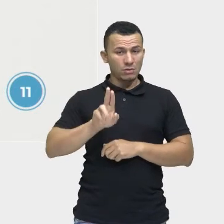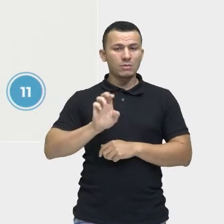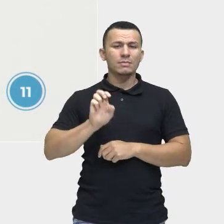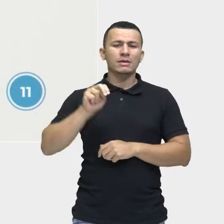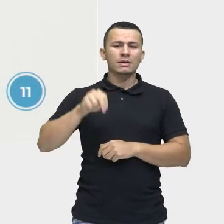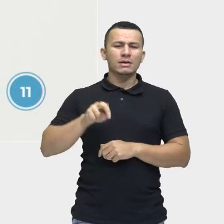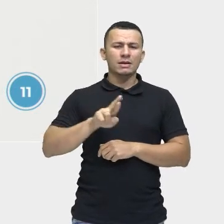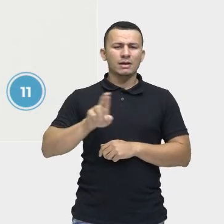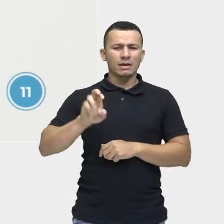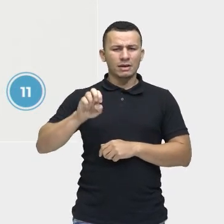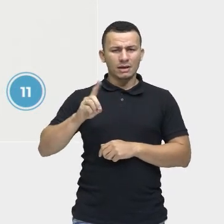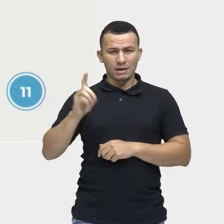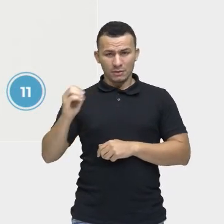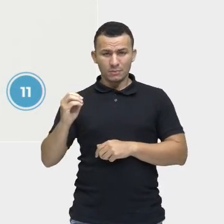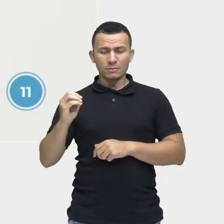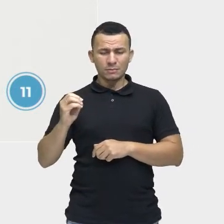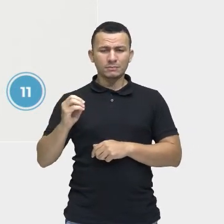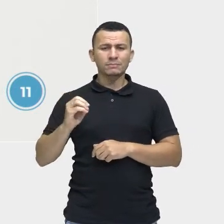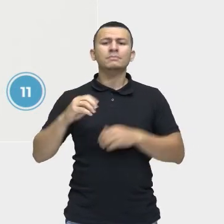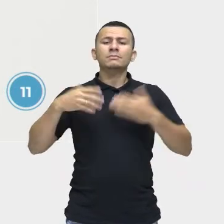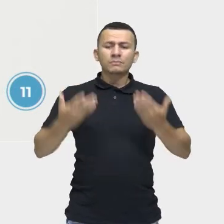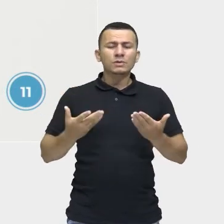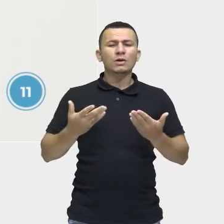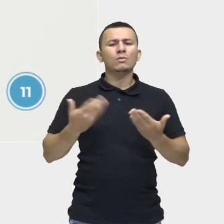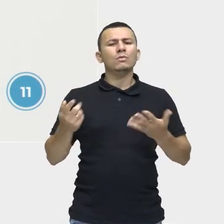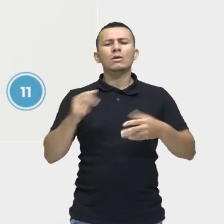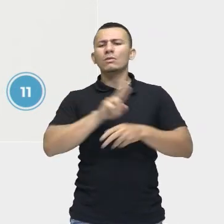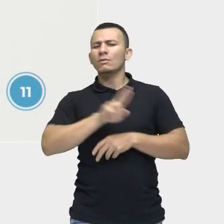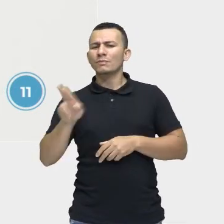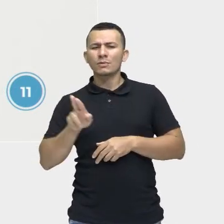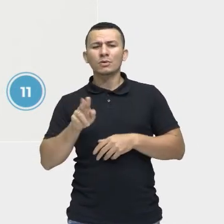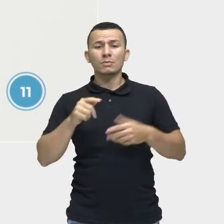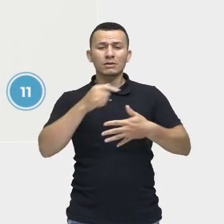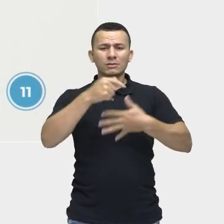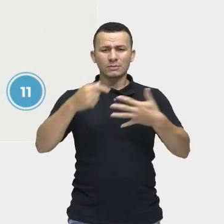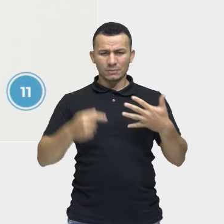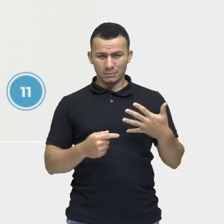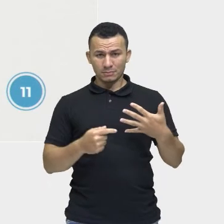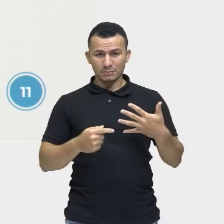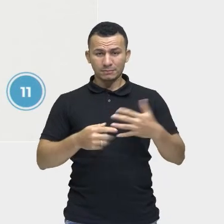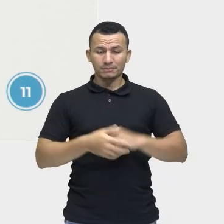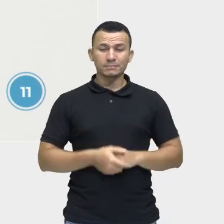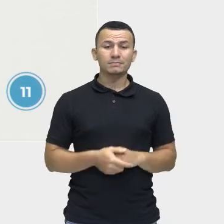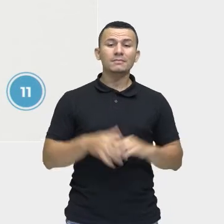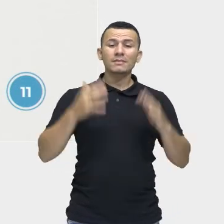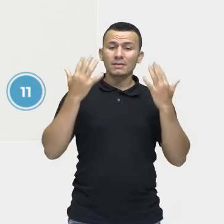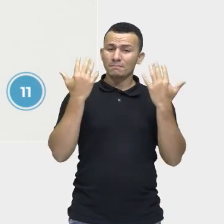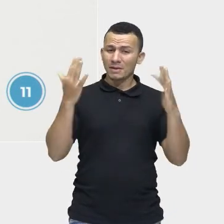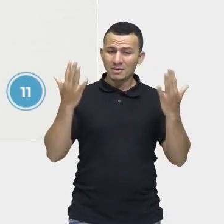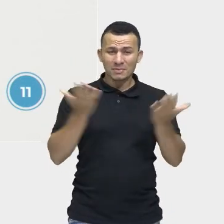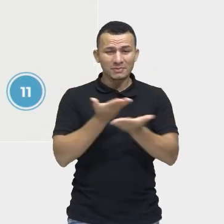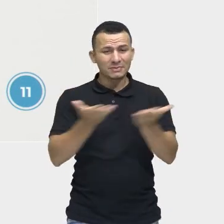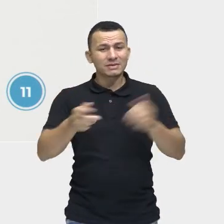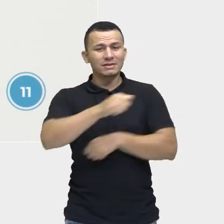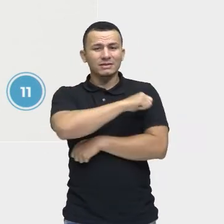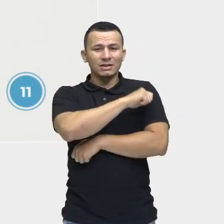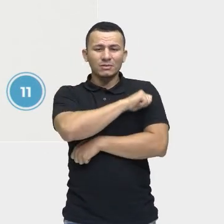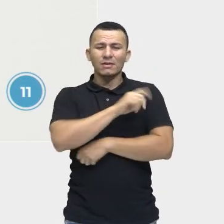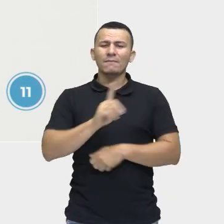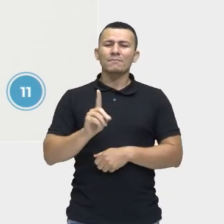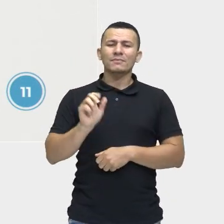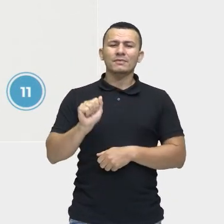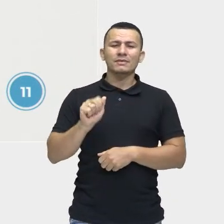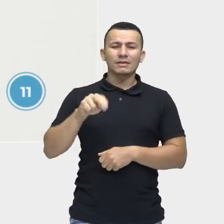aí. Qual é, então, esse elemento? Olha aí, parabéns para os nossos queridos, o Daniel,